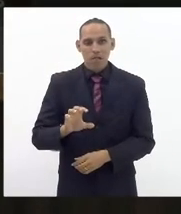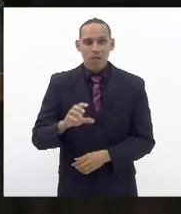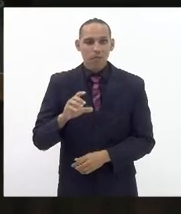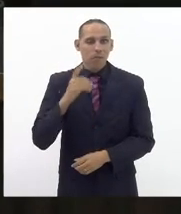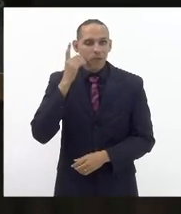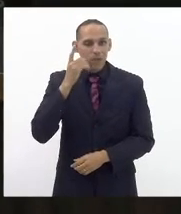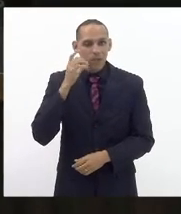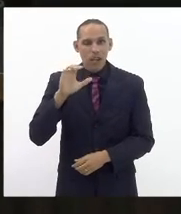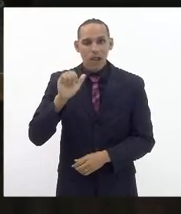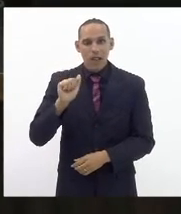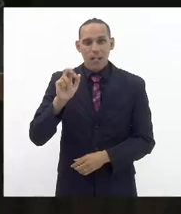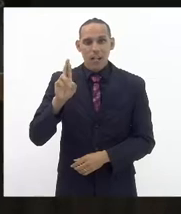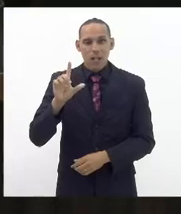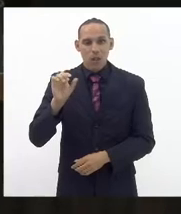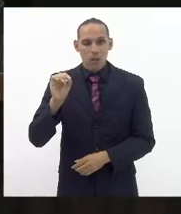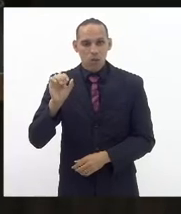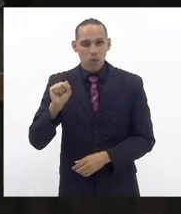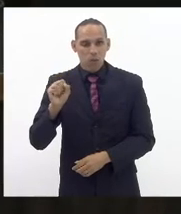Carlos Macedo.